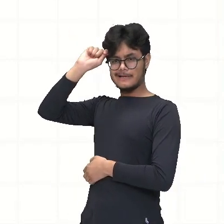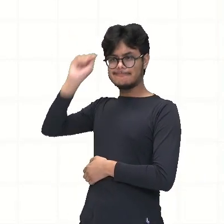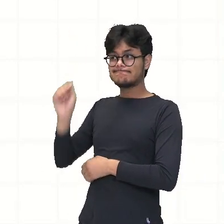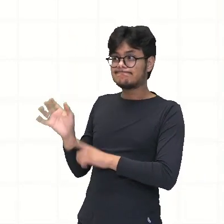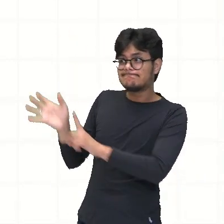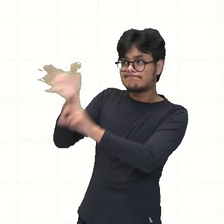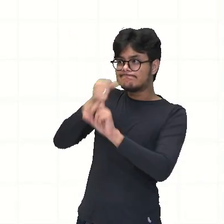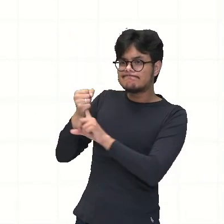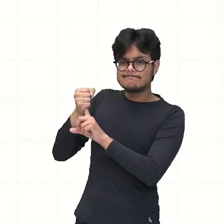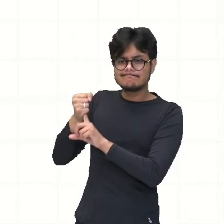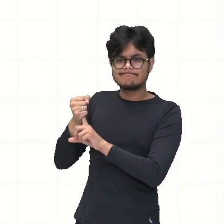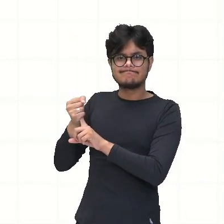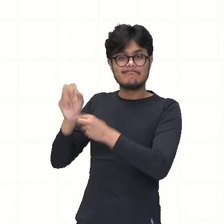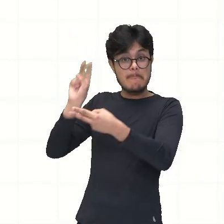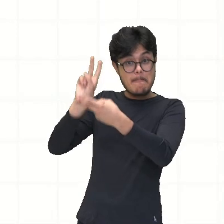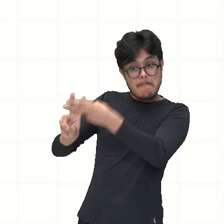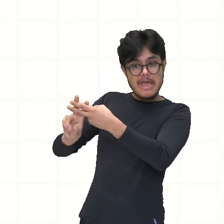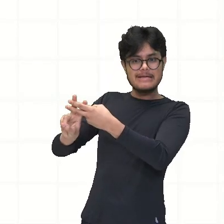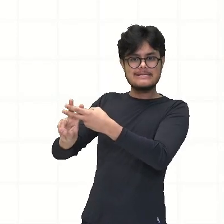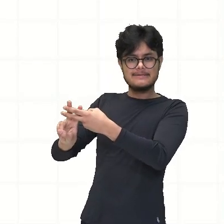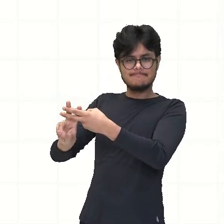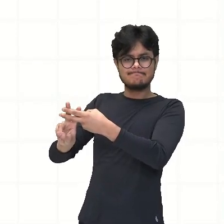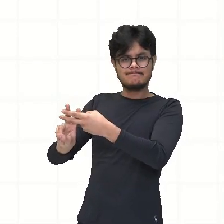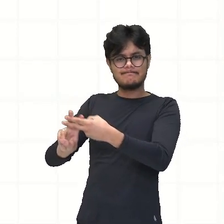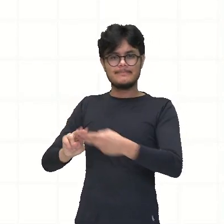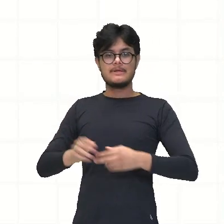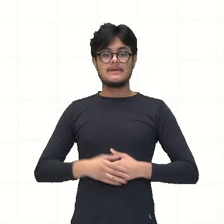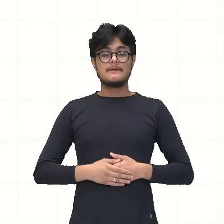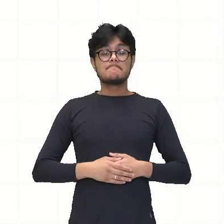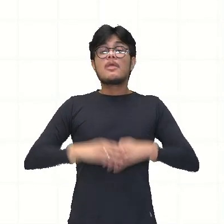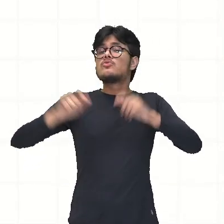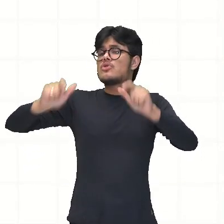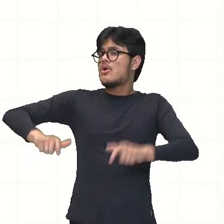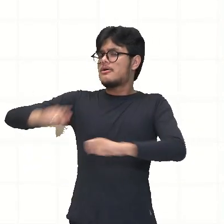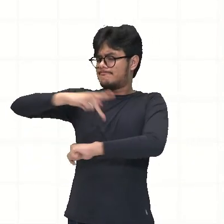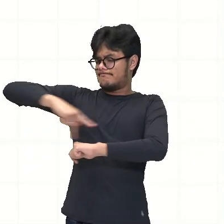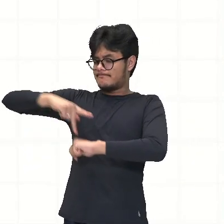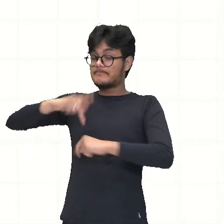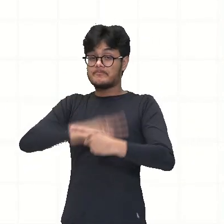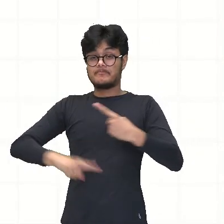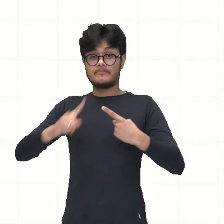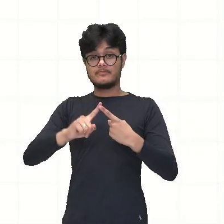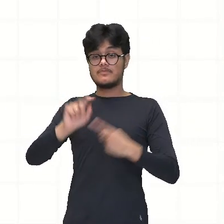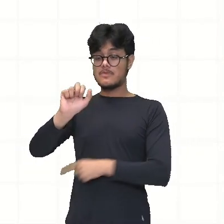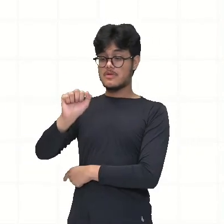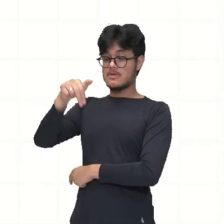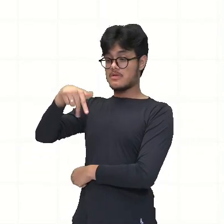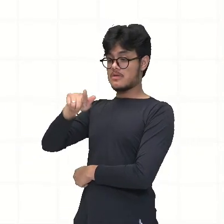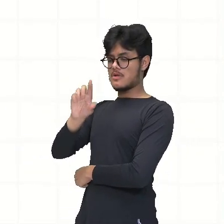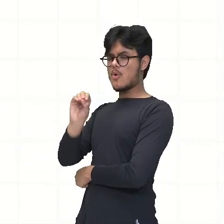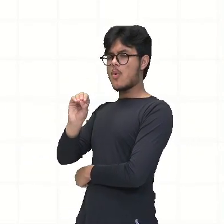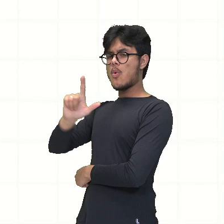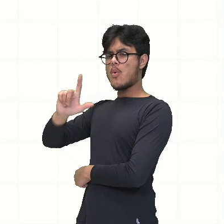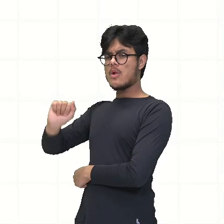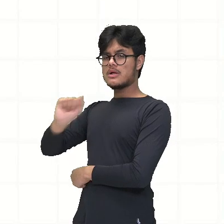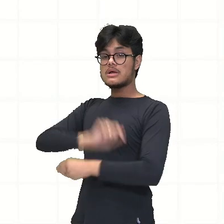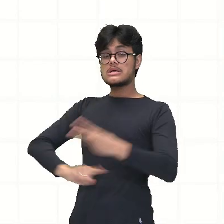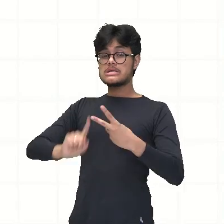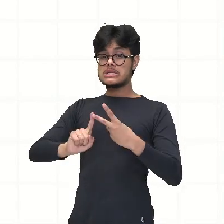onde atualmente, olha, nós temos aqui a Angola e também a Nigéria, tá bom? Até mesmo por conta